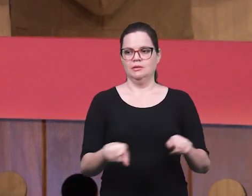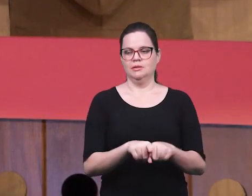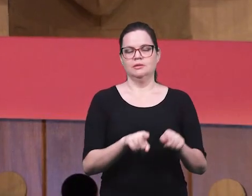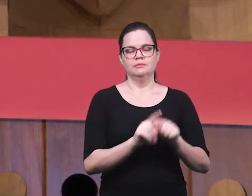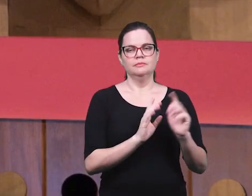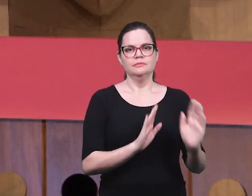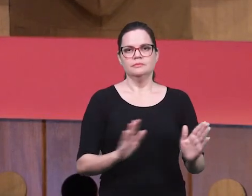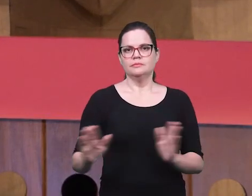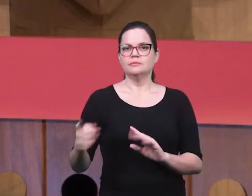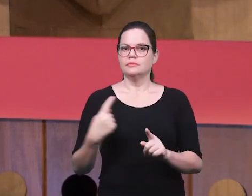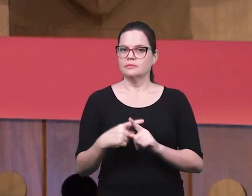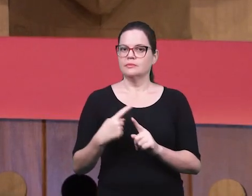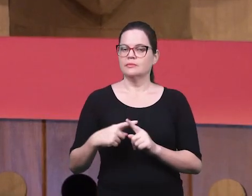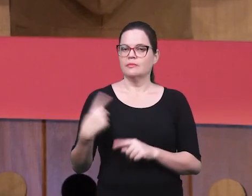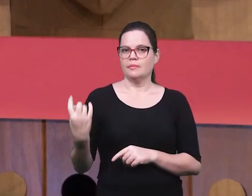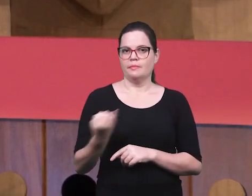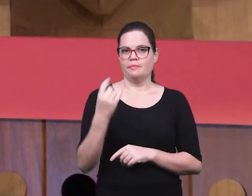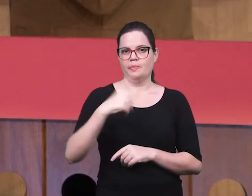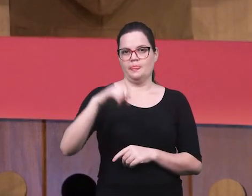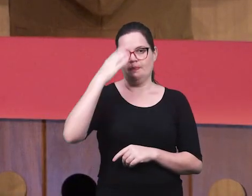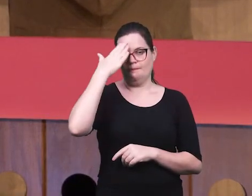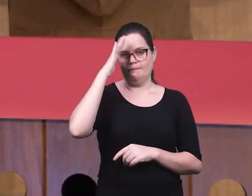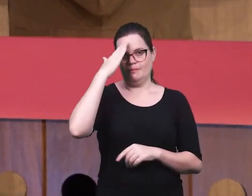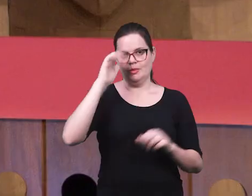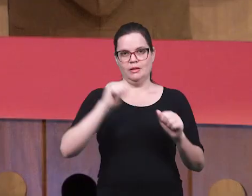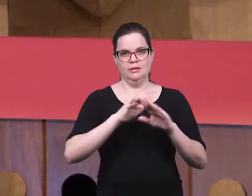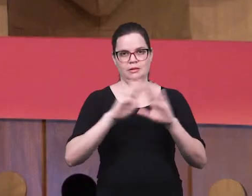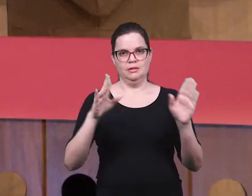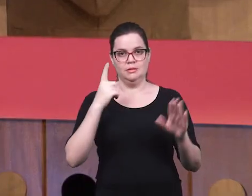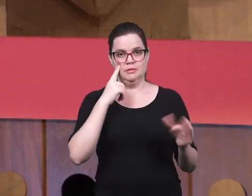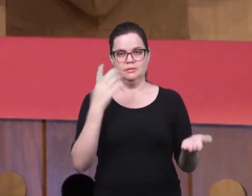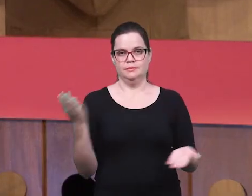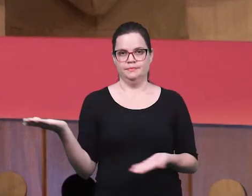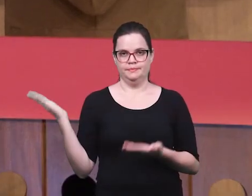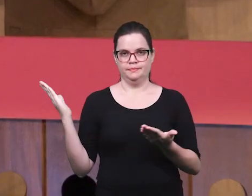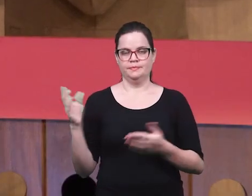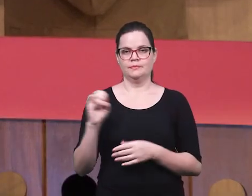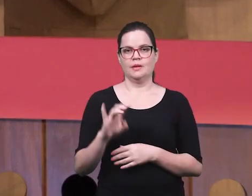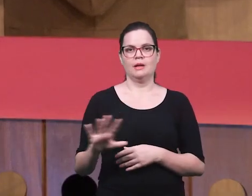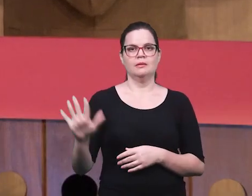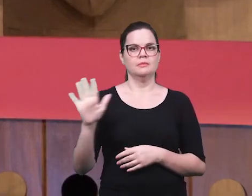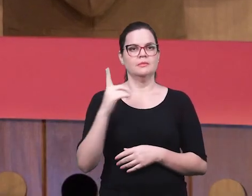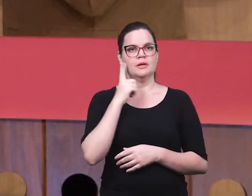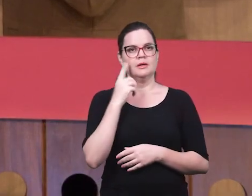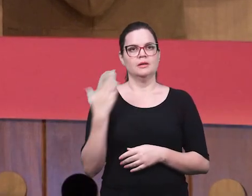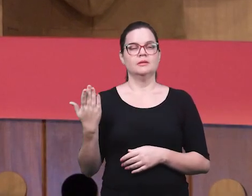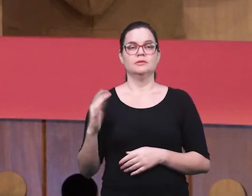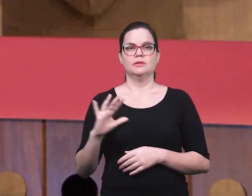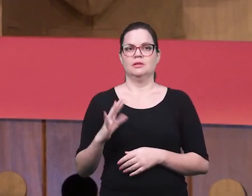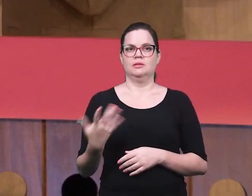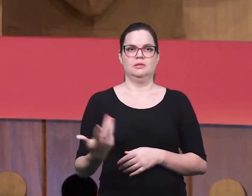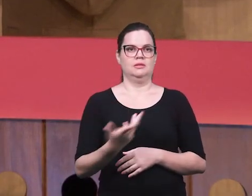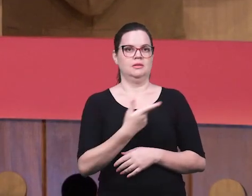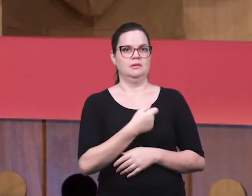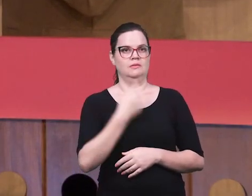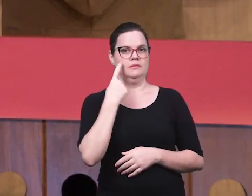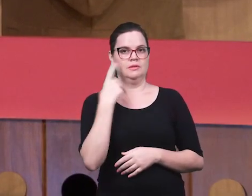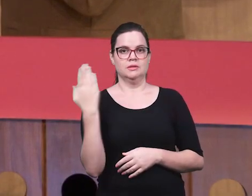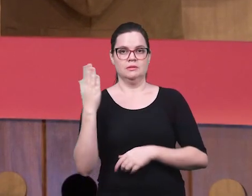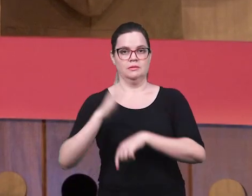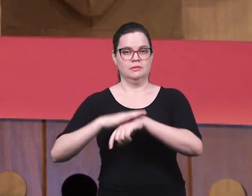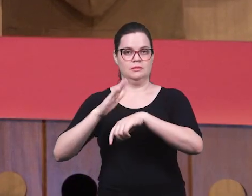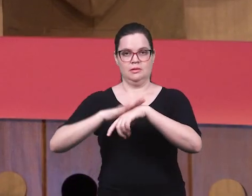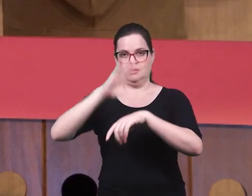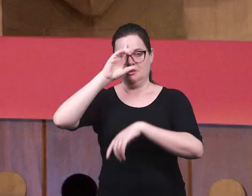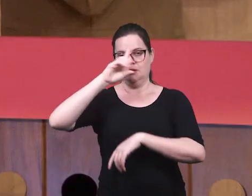fundamental para nós entendermos essa questão. Como o quadro aqui diz, né? A salvação, ela está diante da soberania